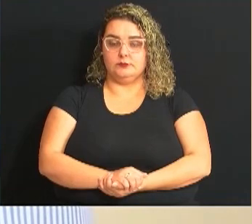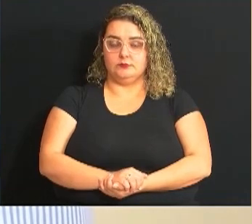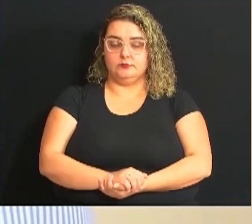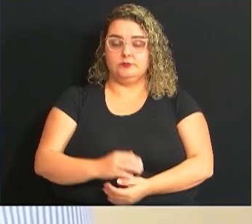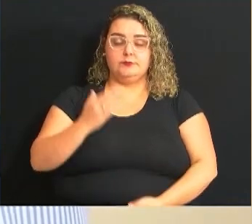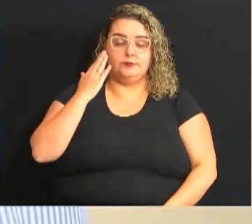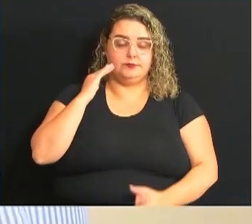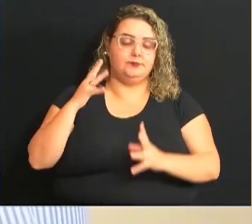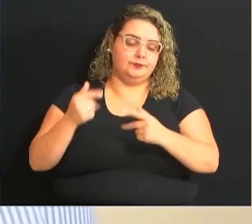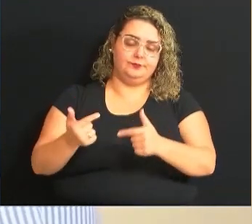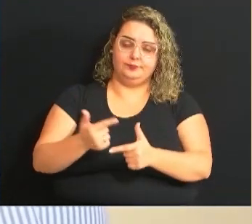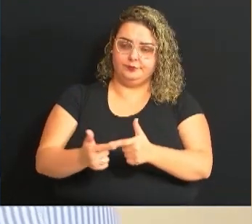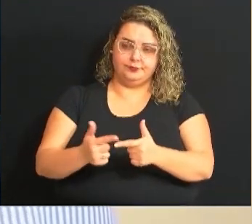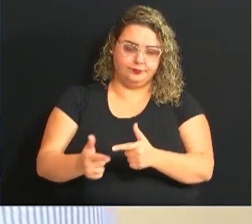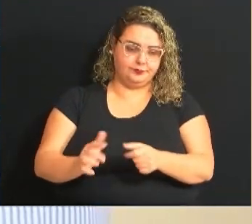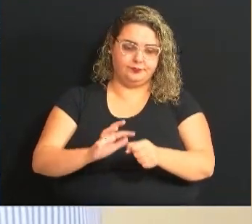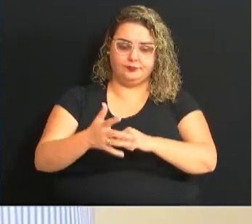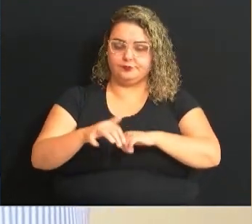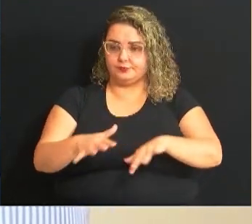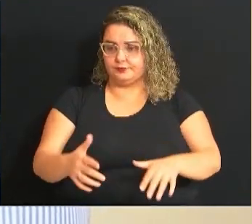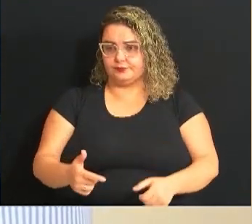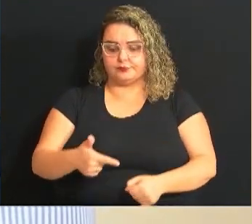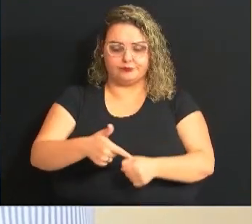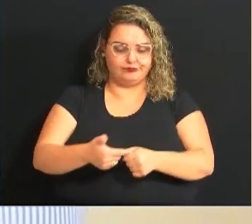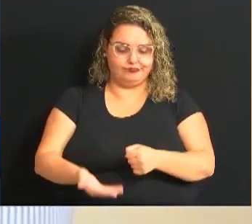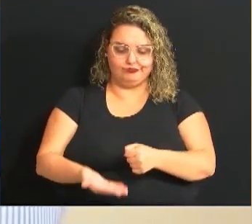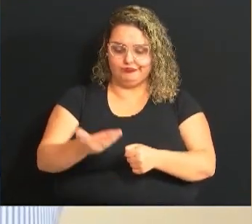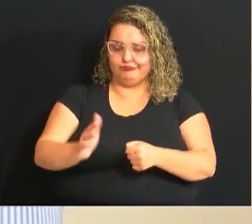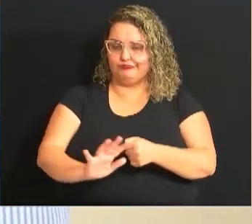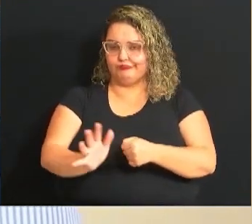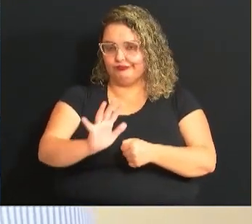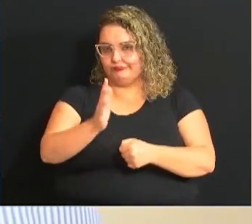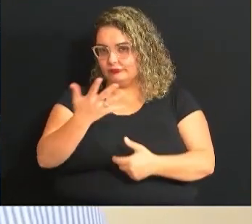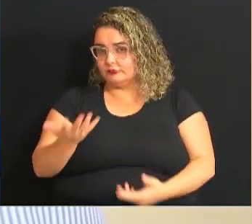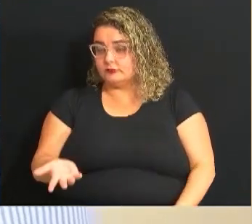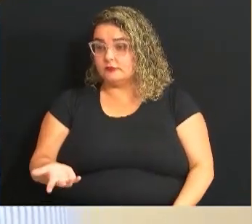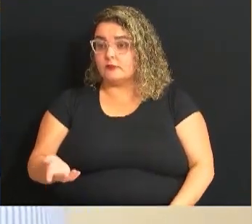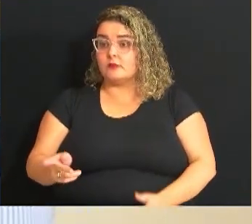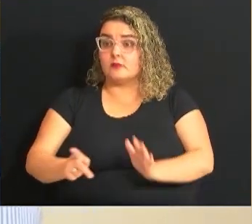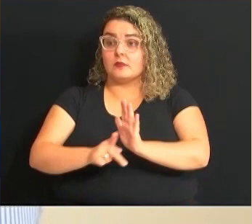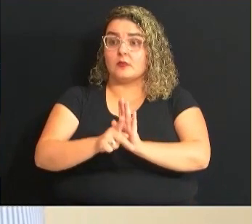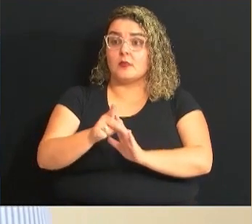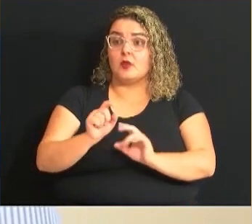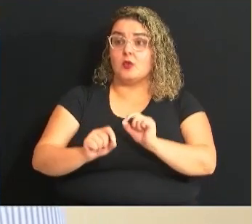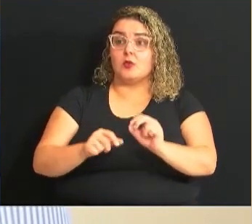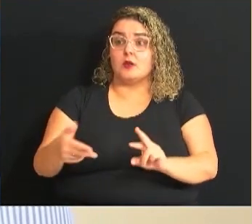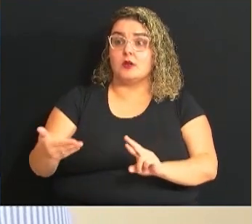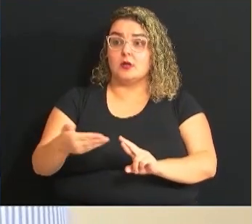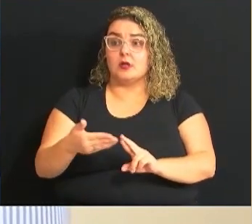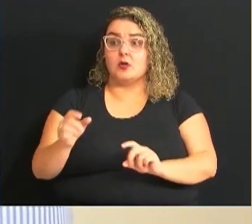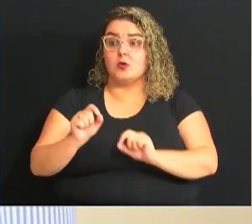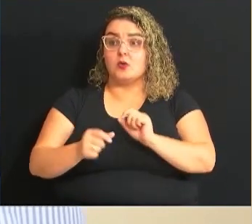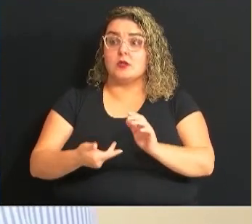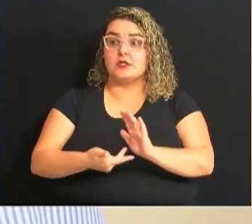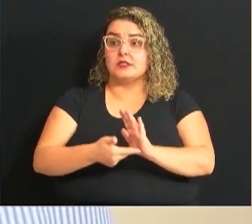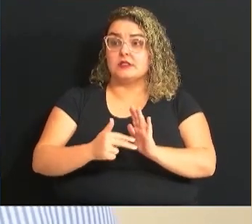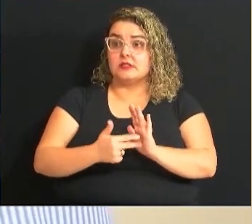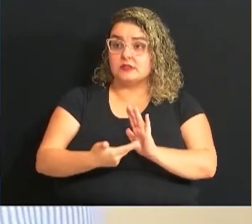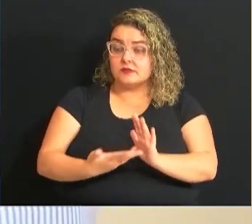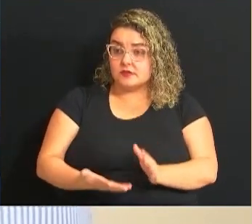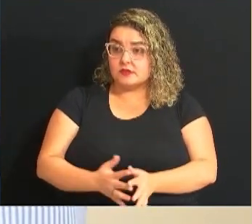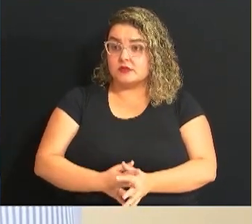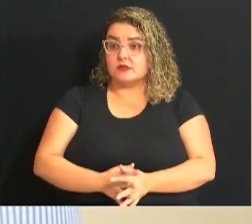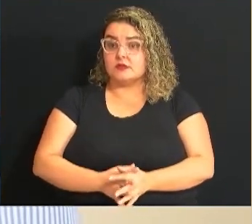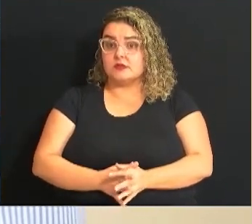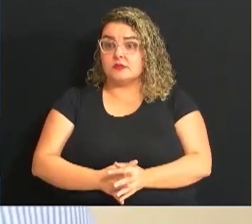tiveram com a pandemia, o aumento da gasolina. Então esse projeto, o que ele representa, o que ele significa? Ele